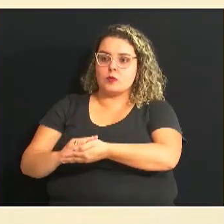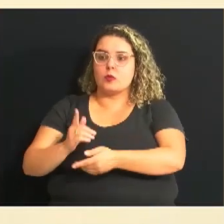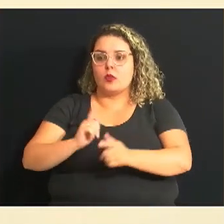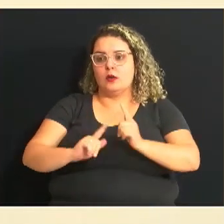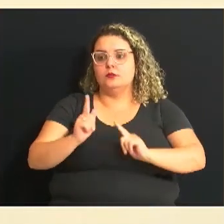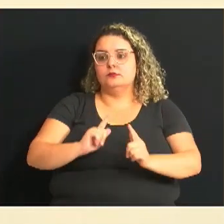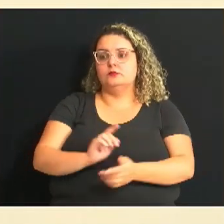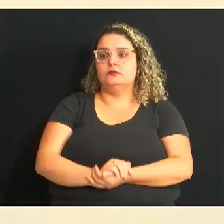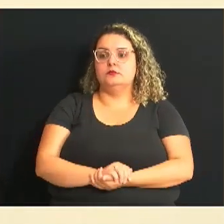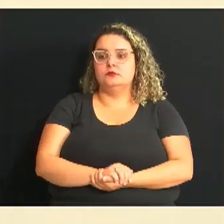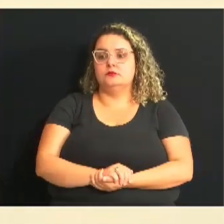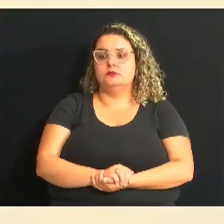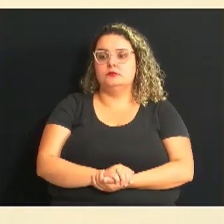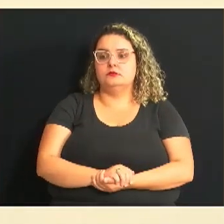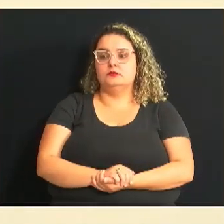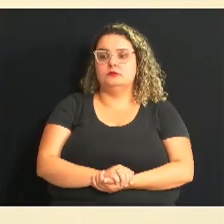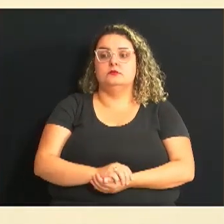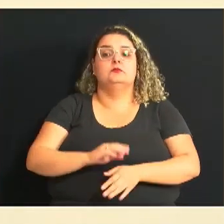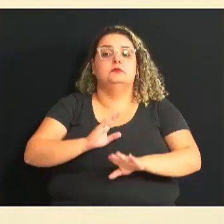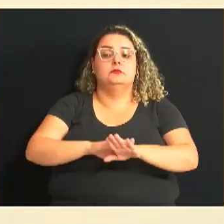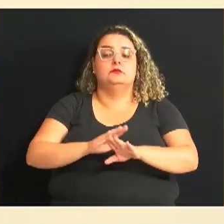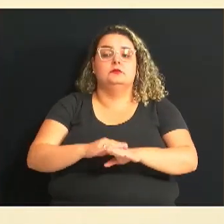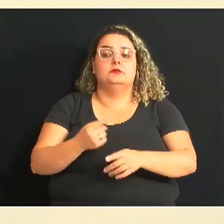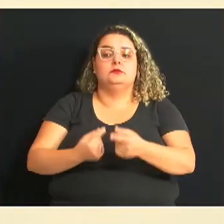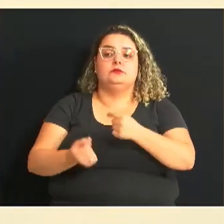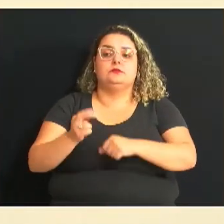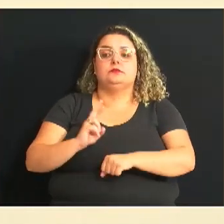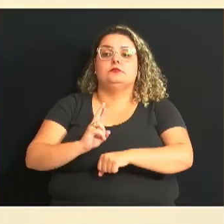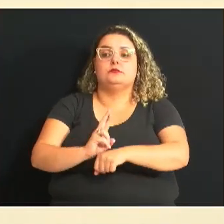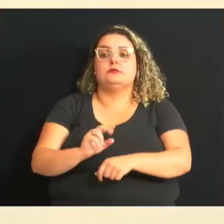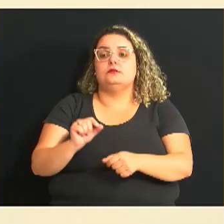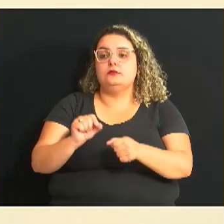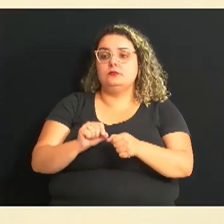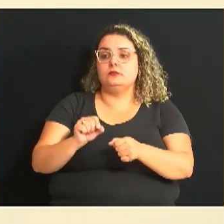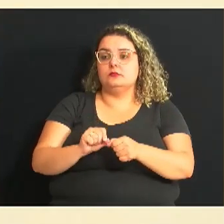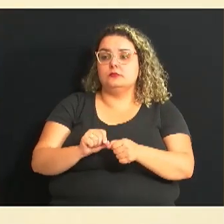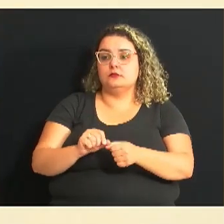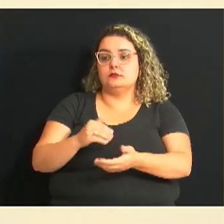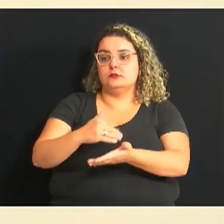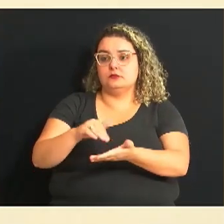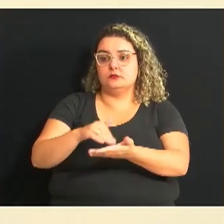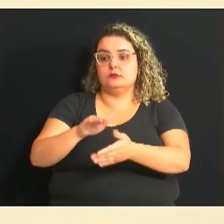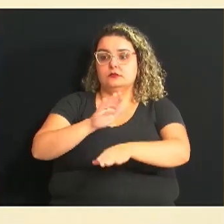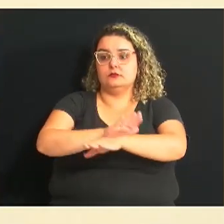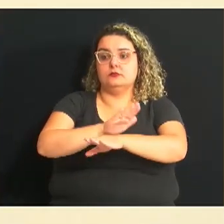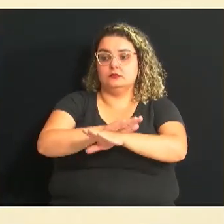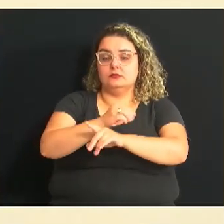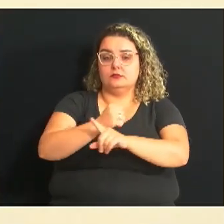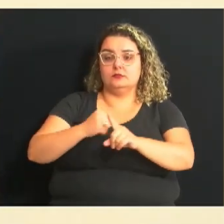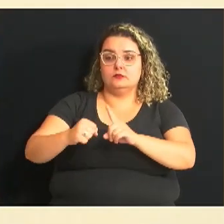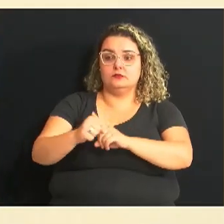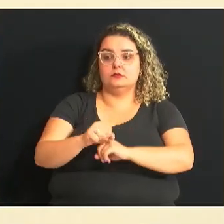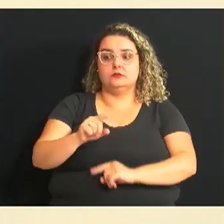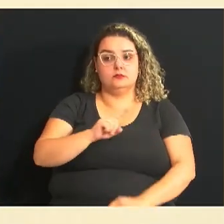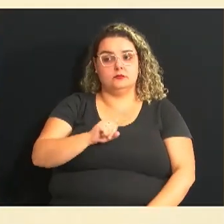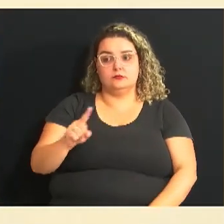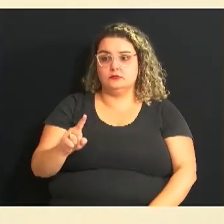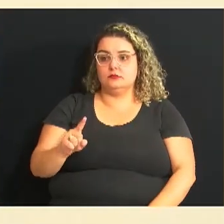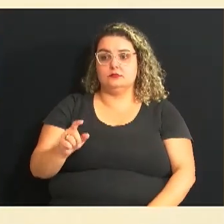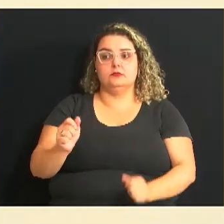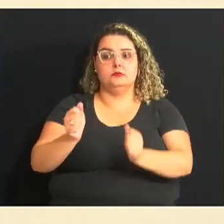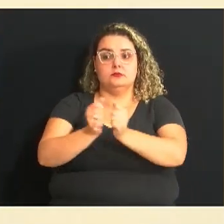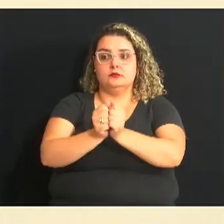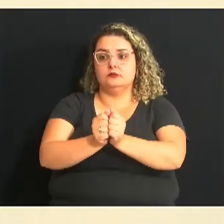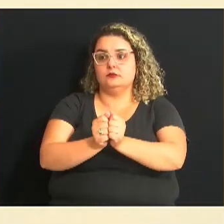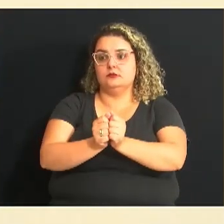né, operacional desses recursos são realizadas pela Secretaria de Assistência Social, não fica, né, junto com o caixa